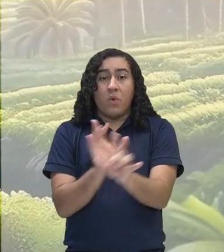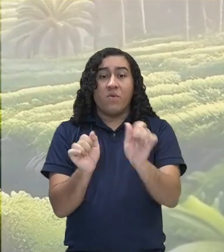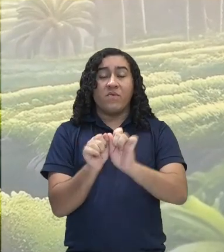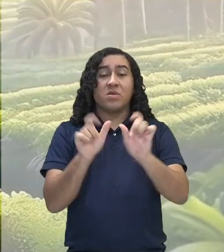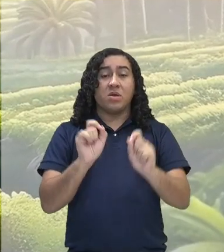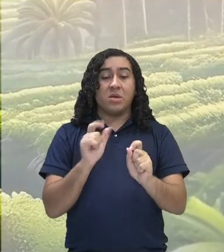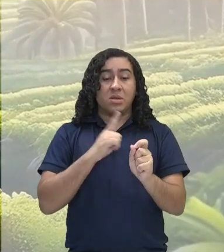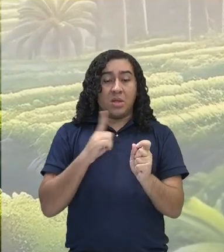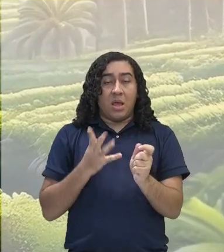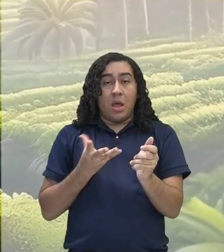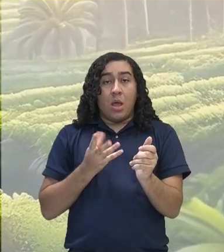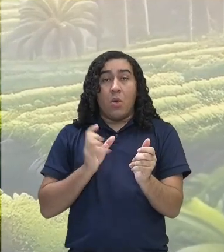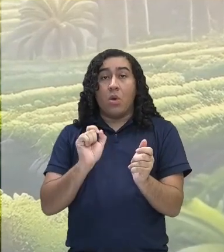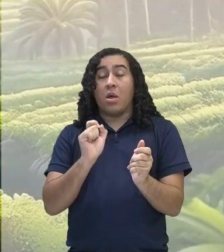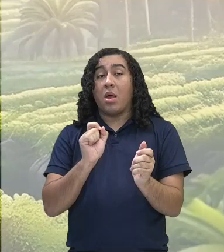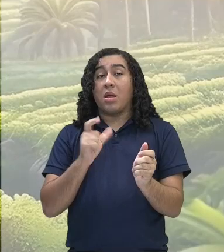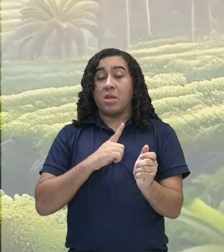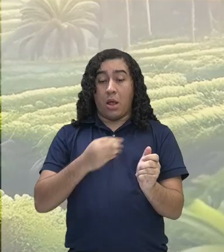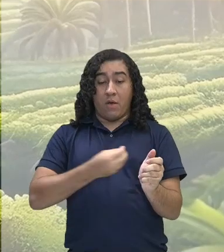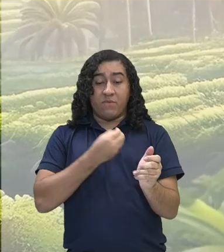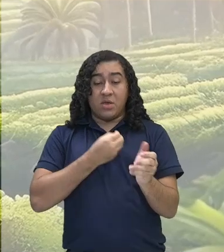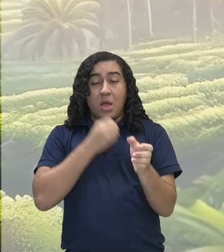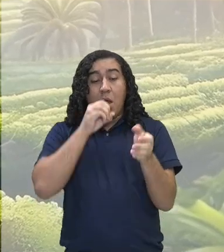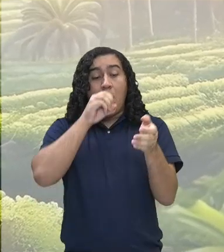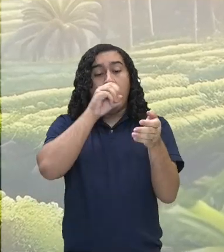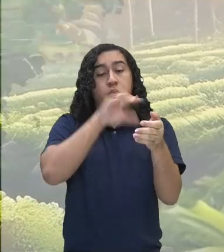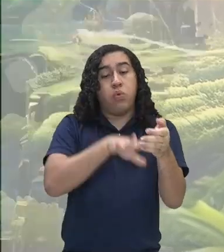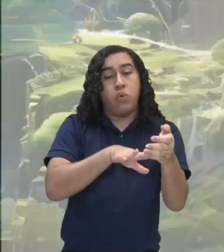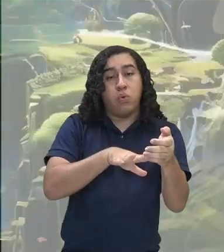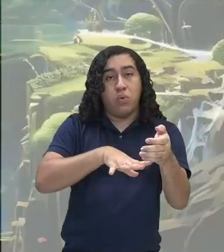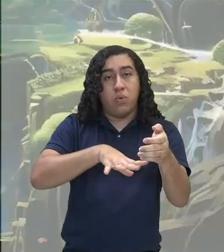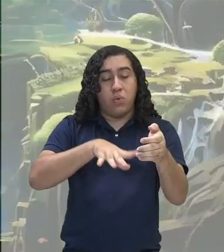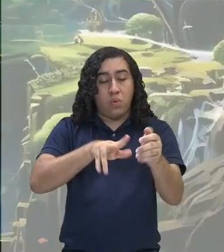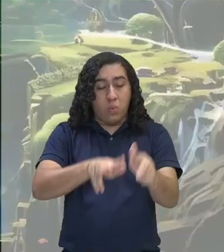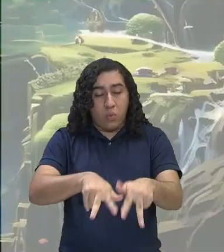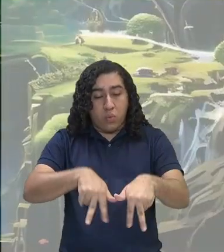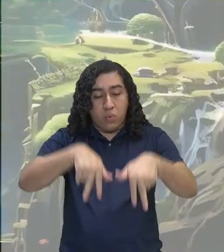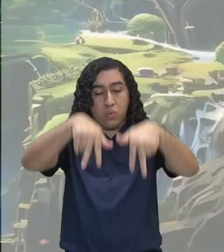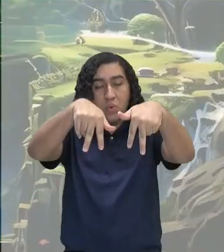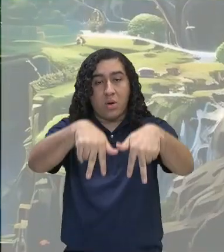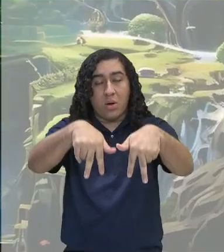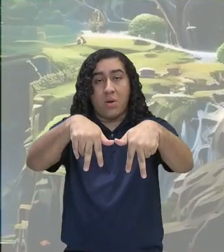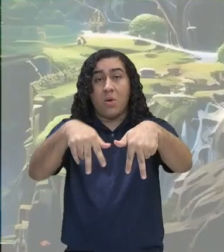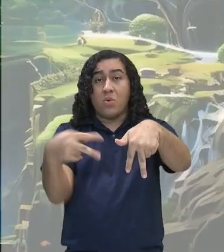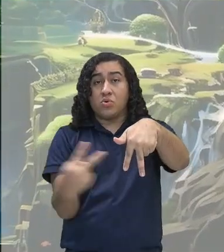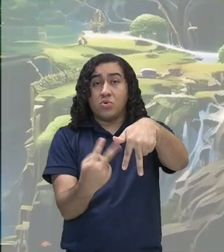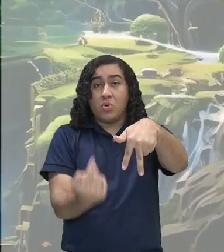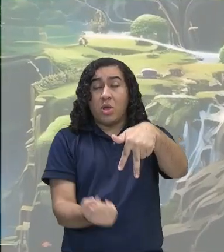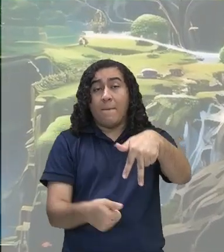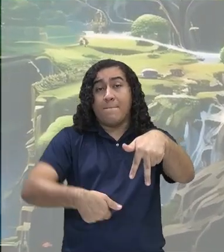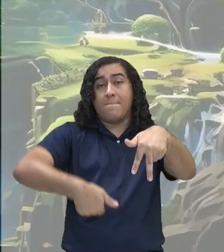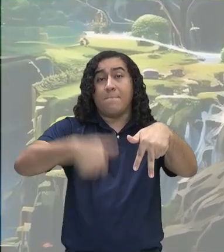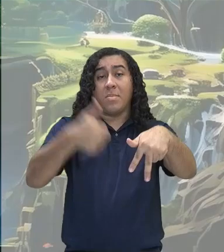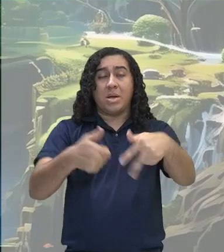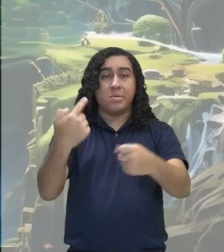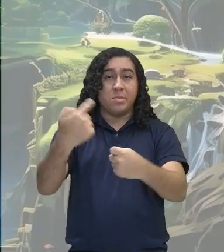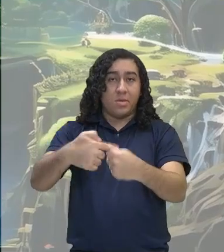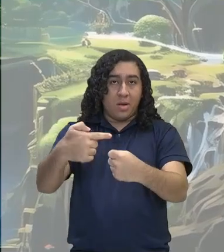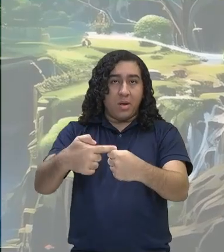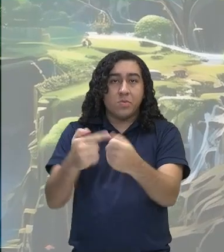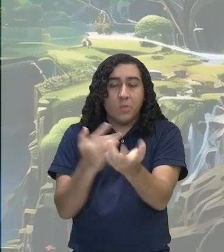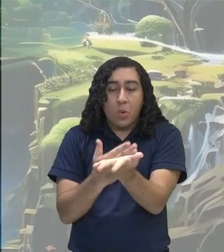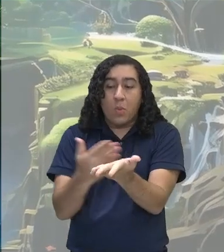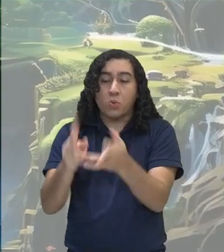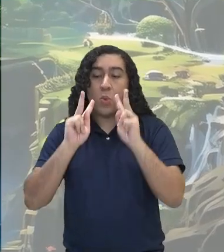Emi, que é o sopro da vida. Desse casal de ancestrais surgiu a primeira cidade em que os